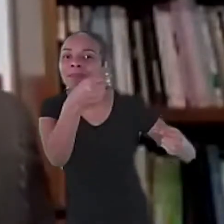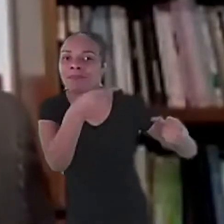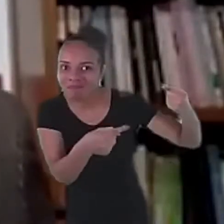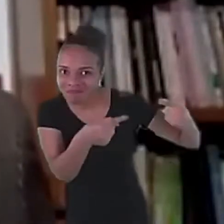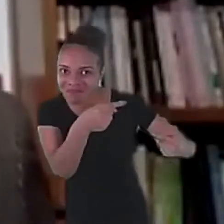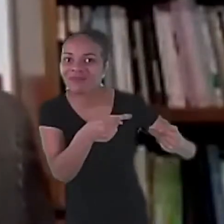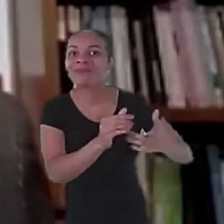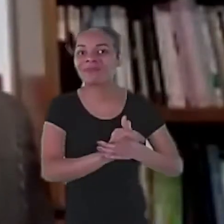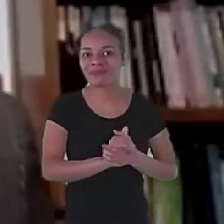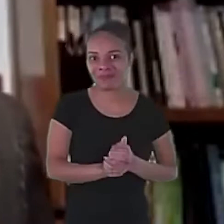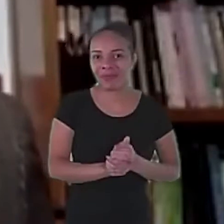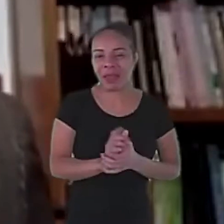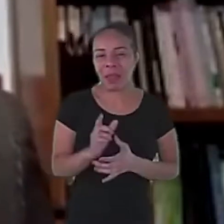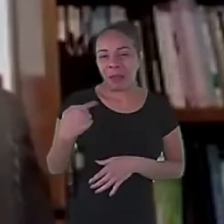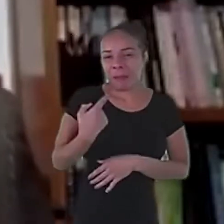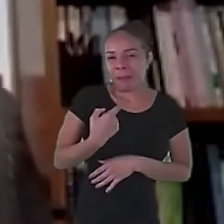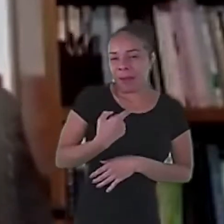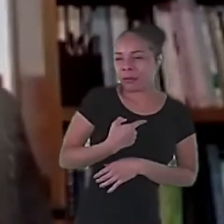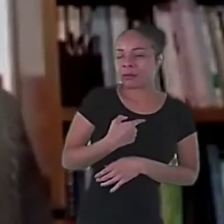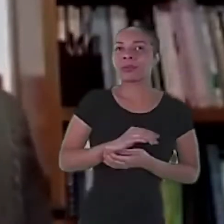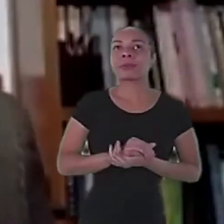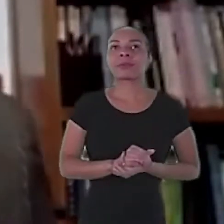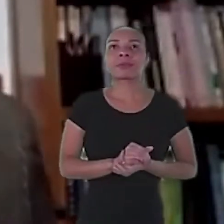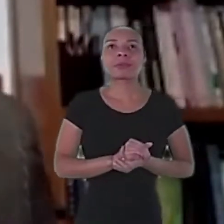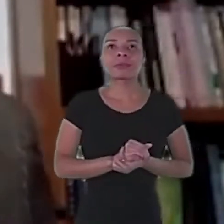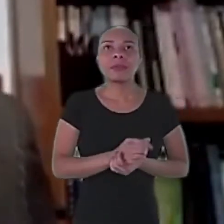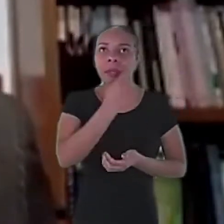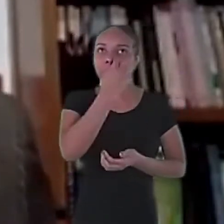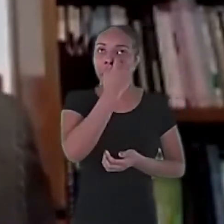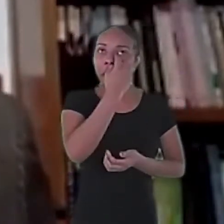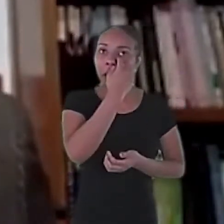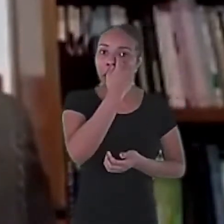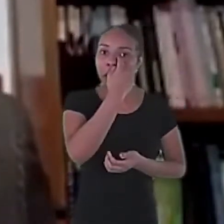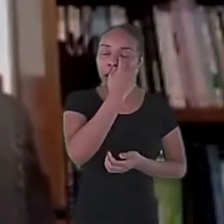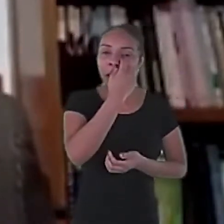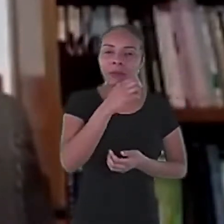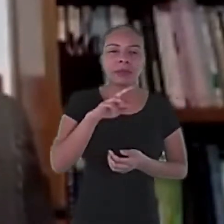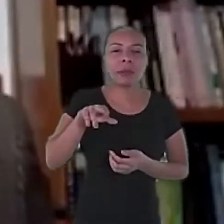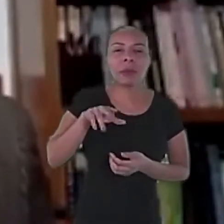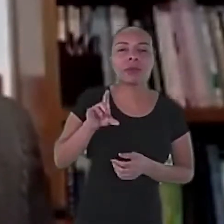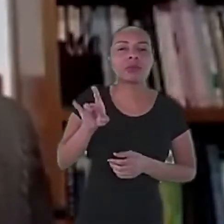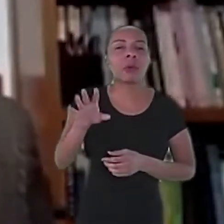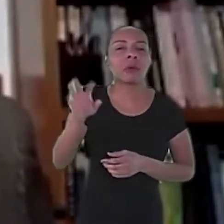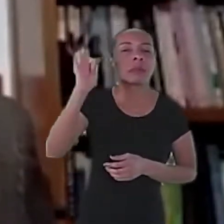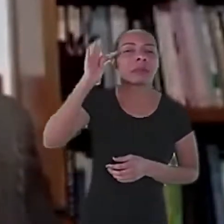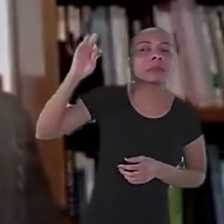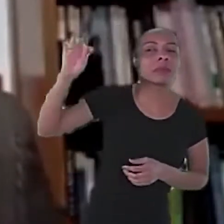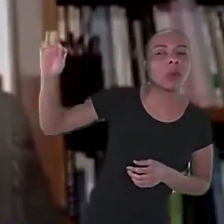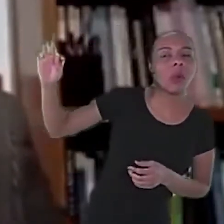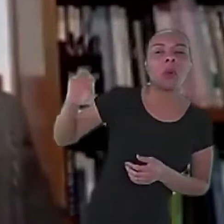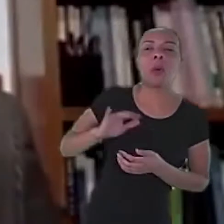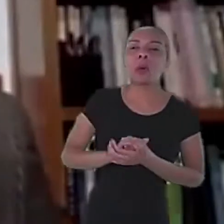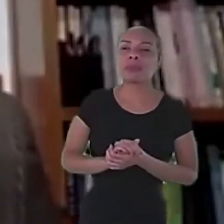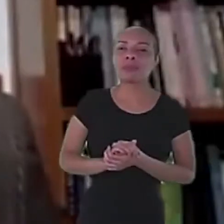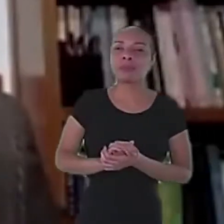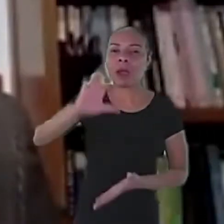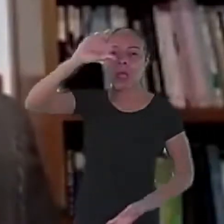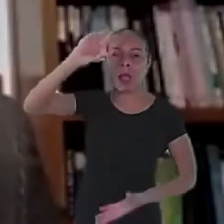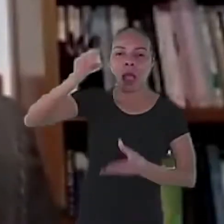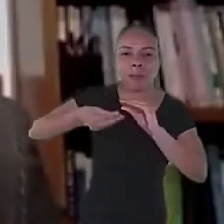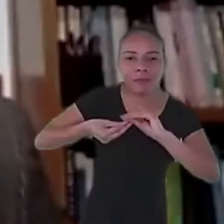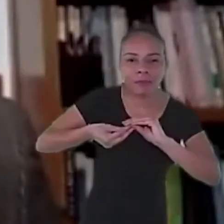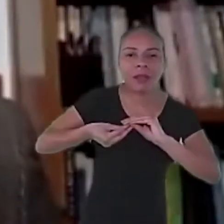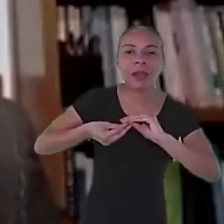ficar apenas no campo mais teórico, mais abstrato, eu vou